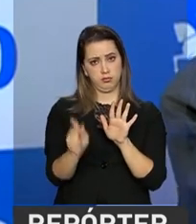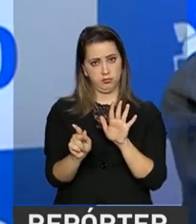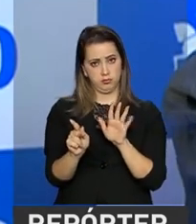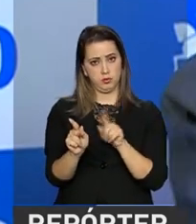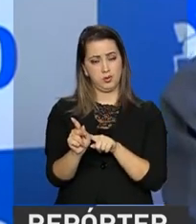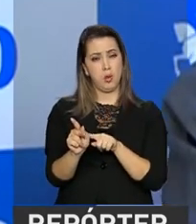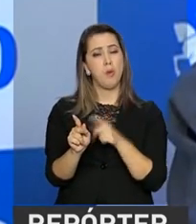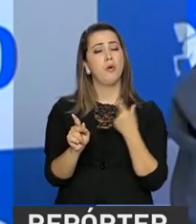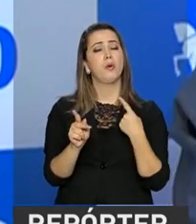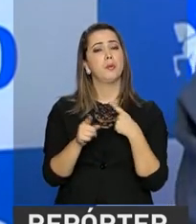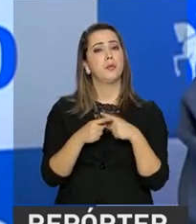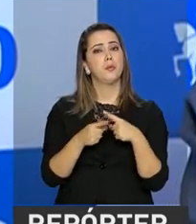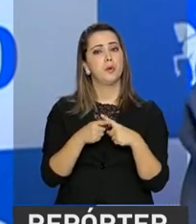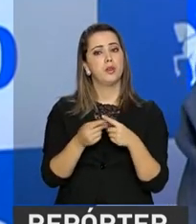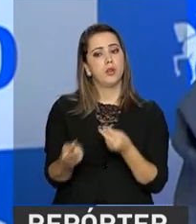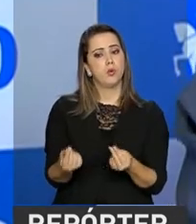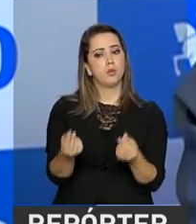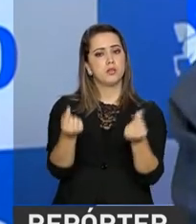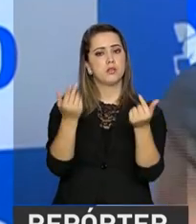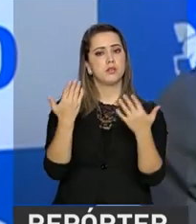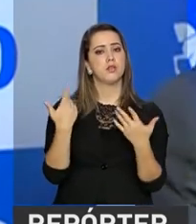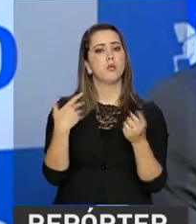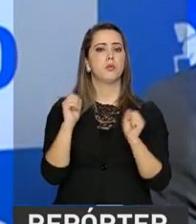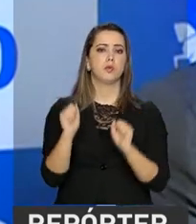o orçamento público viável